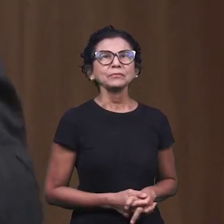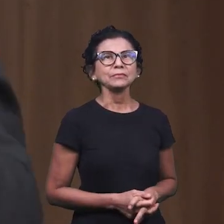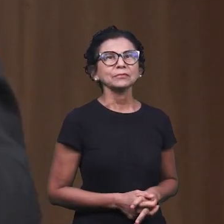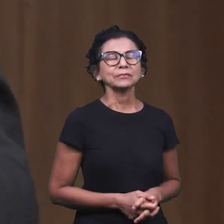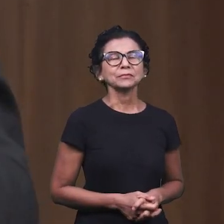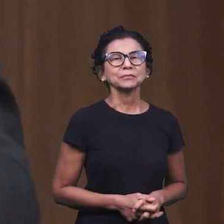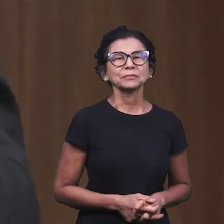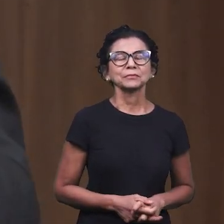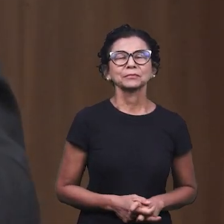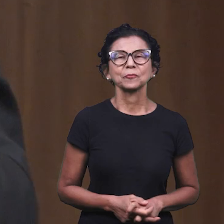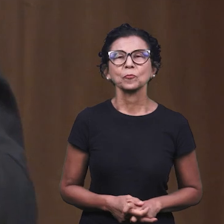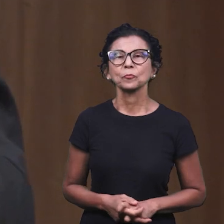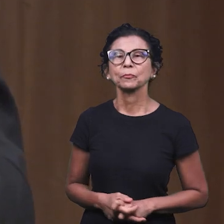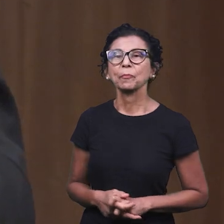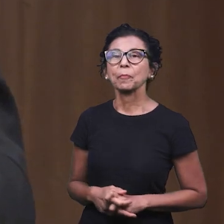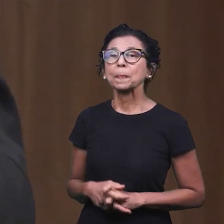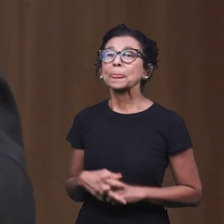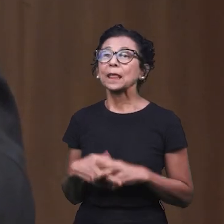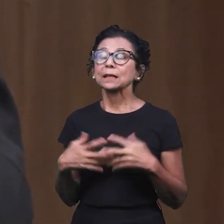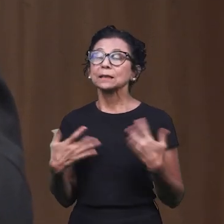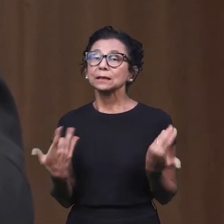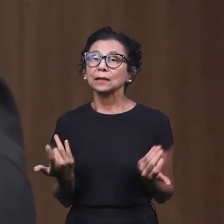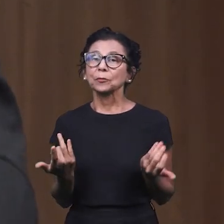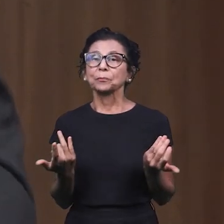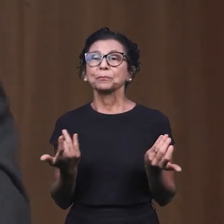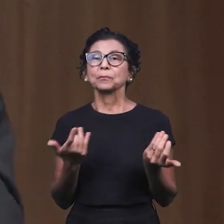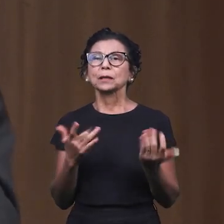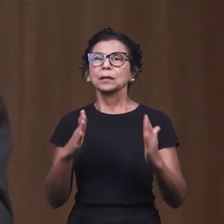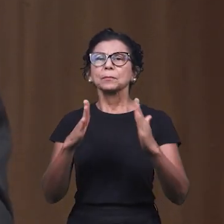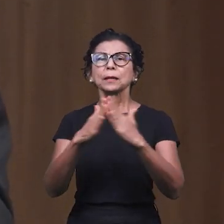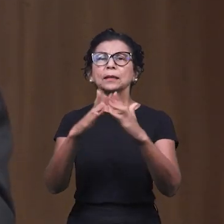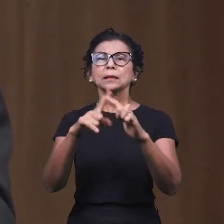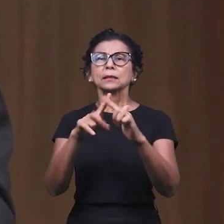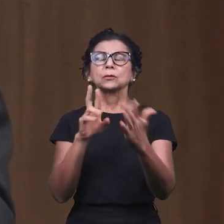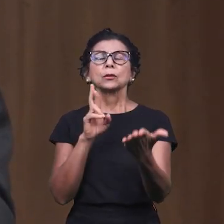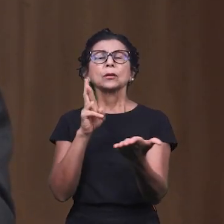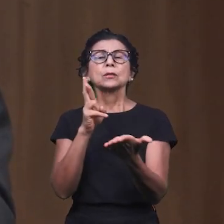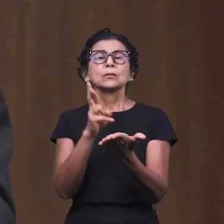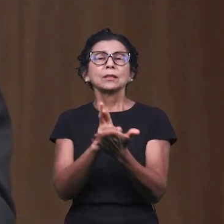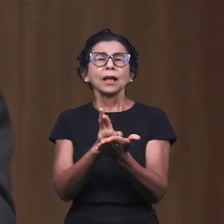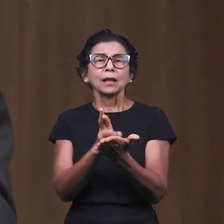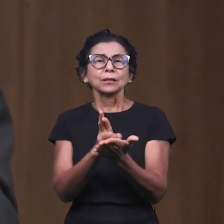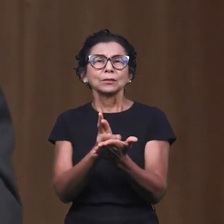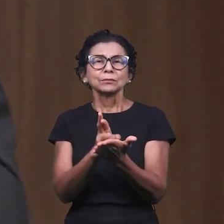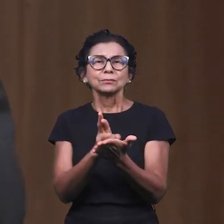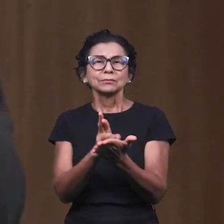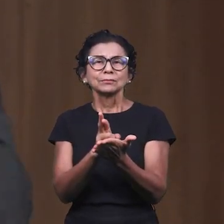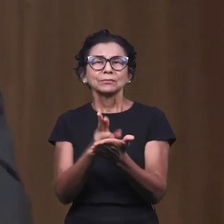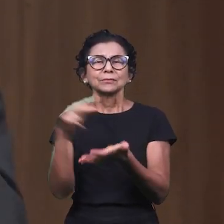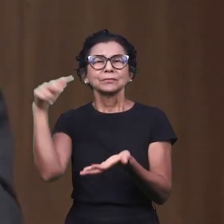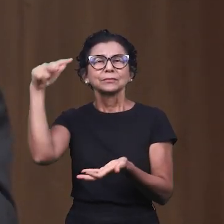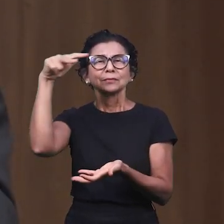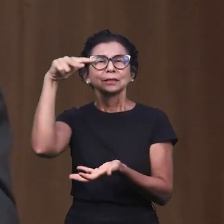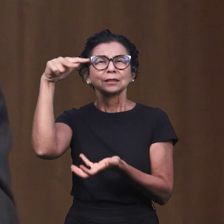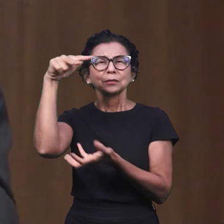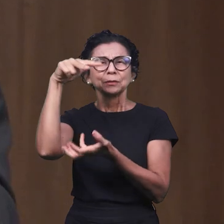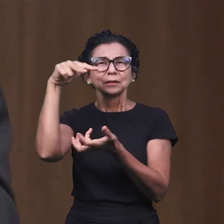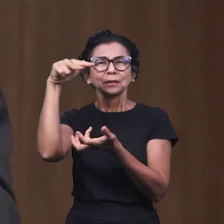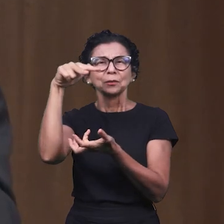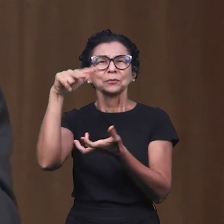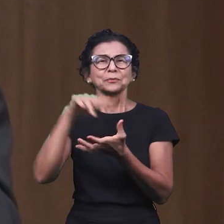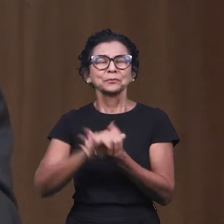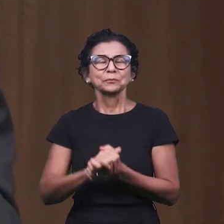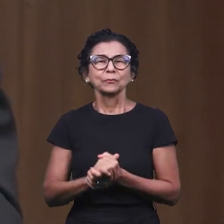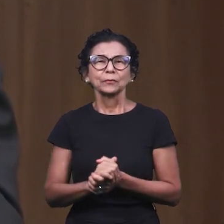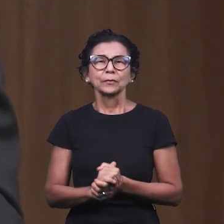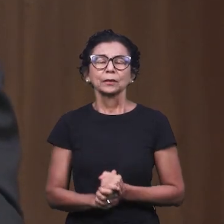se deparam com uma mensagem que vem da parte do Senhor, e aquilo ali muitas vezes transforma vidas, e o Senhor